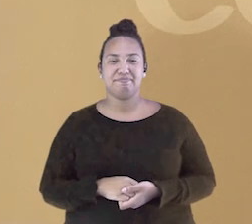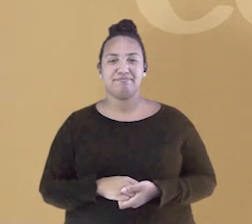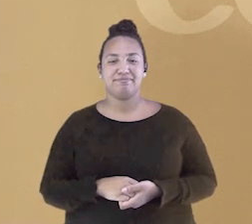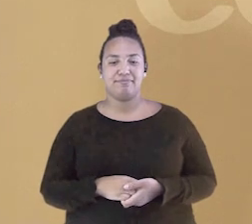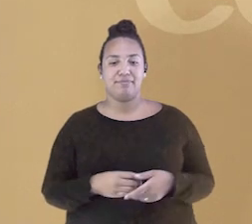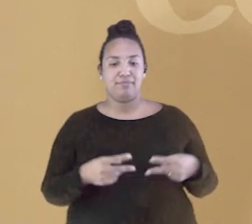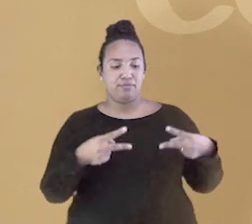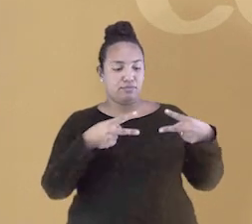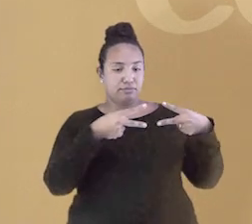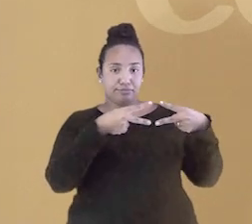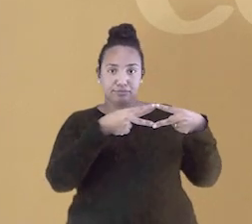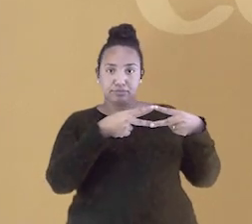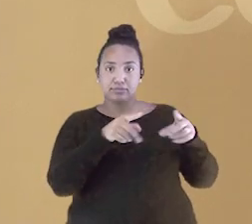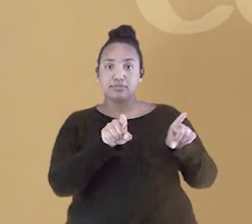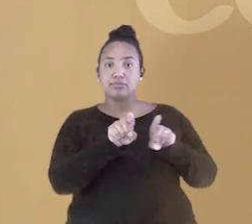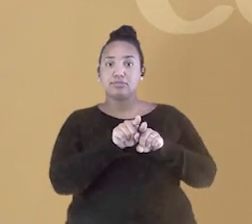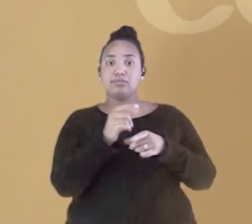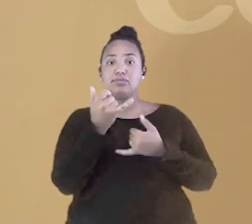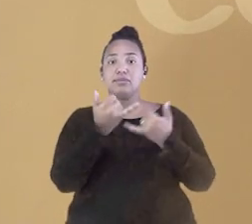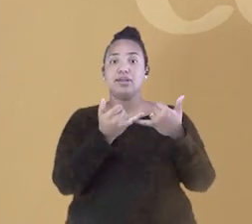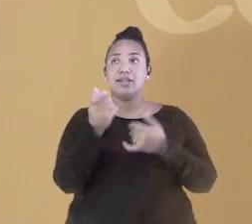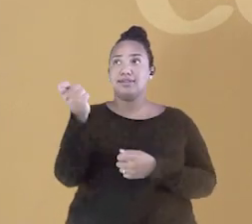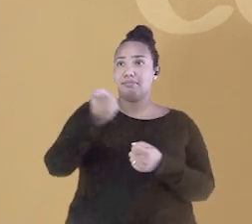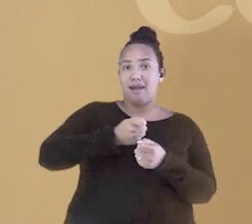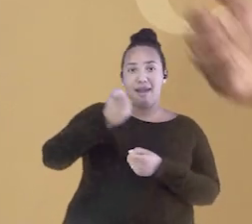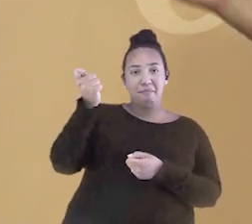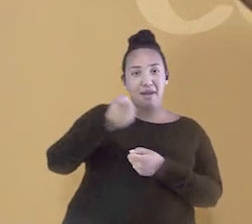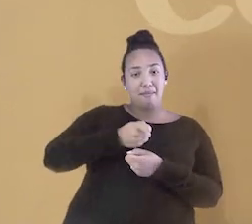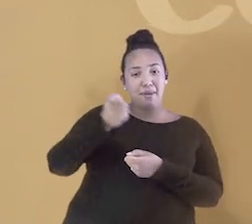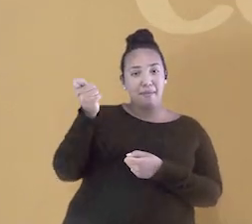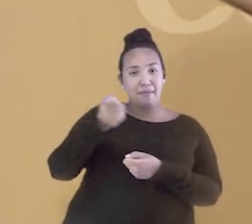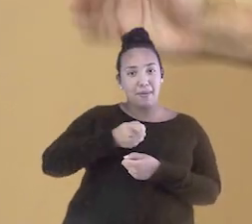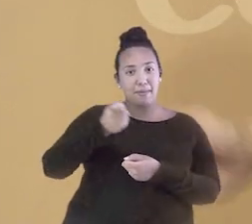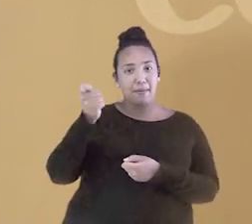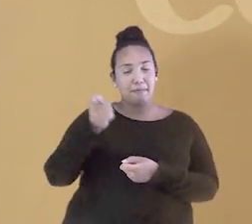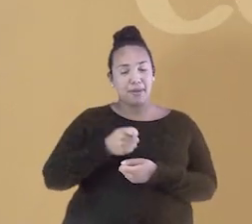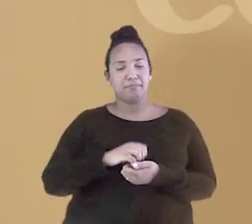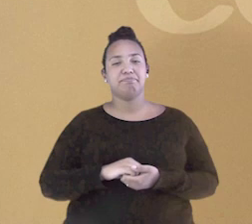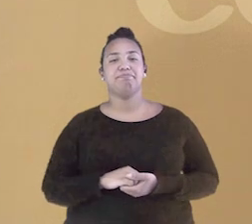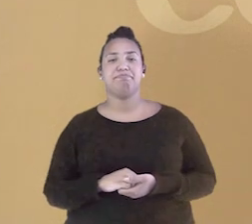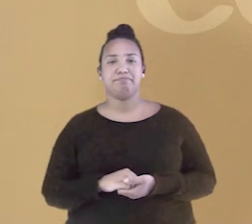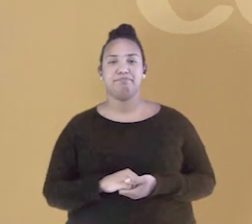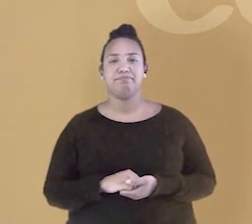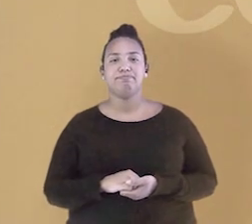losango se parece também com uma pipa e é muito visto em mosaicos.